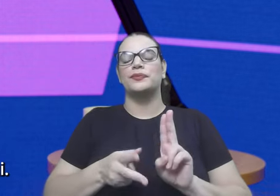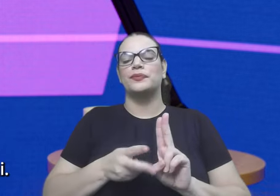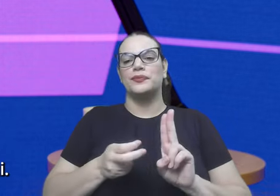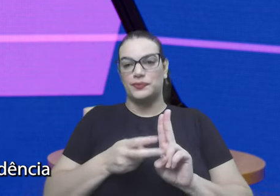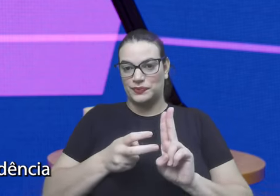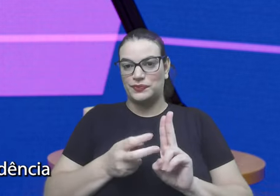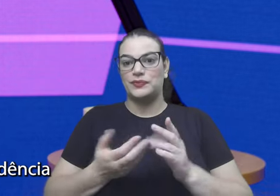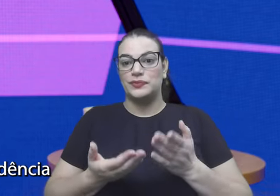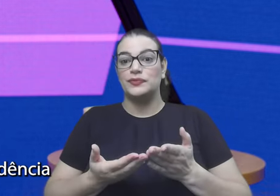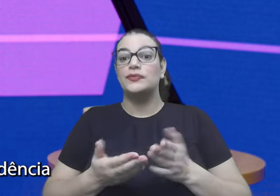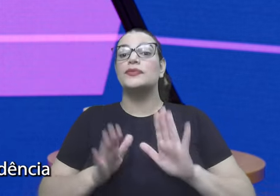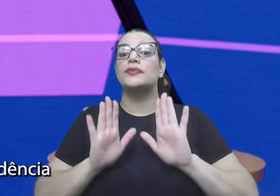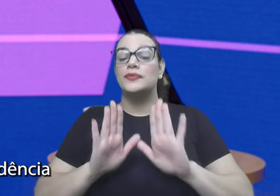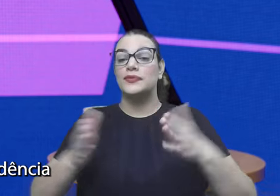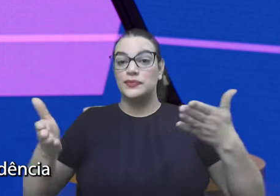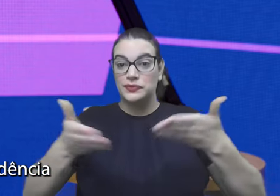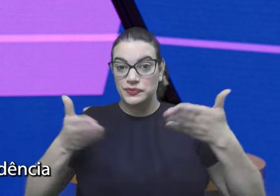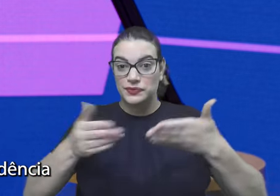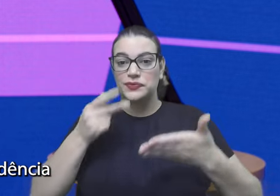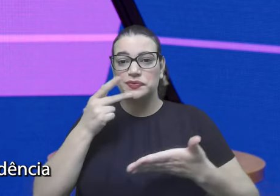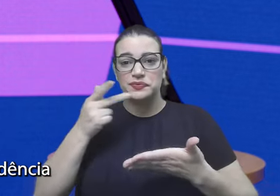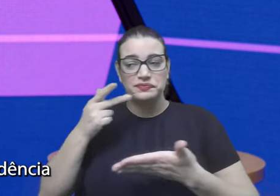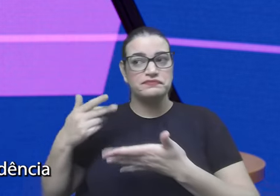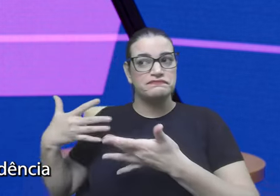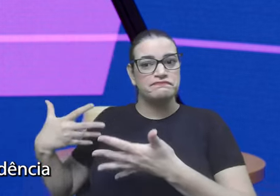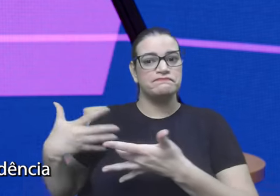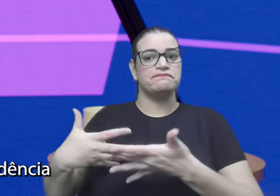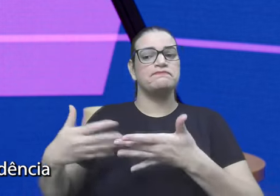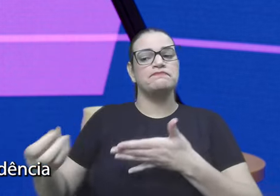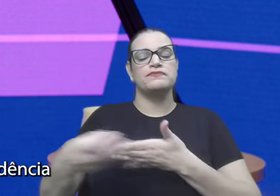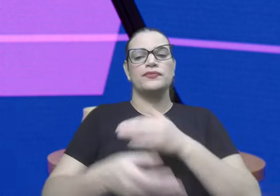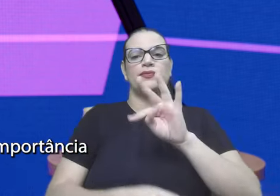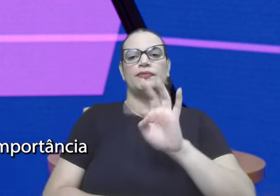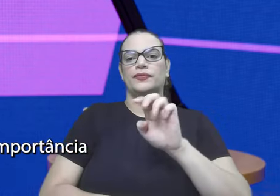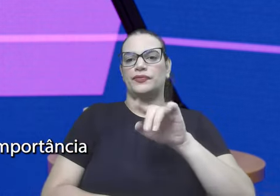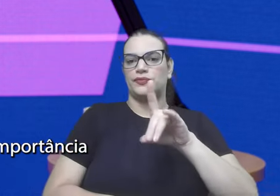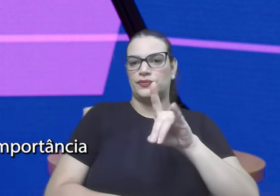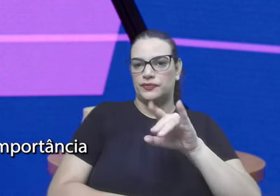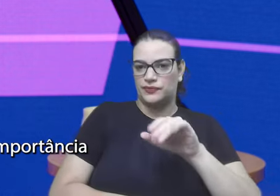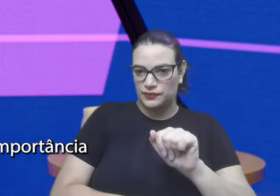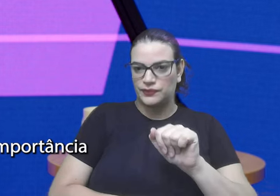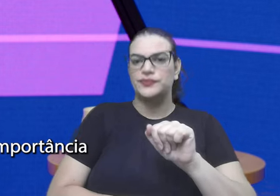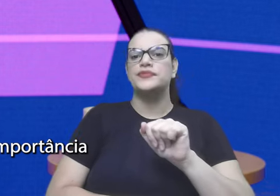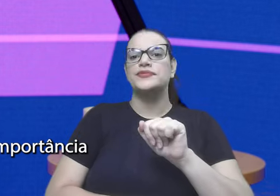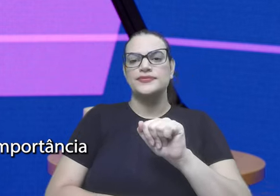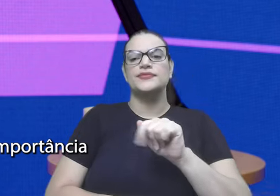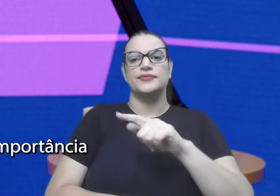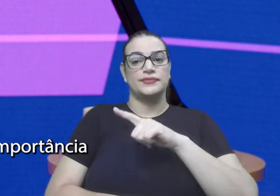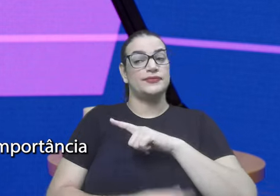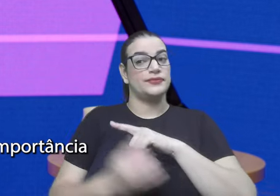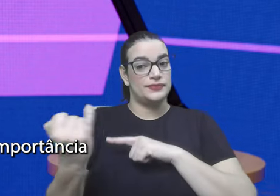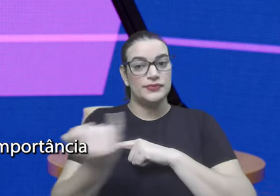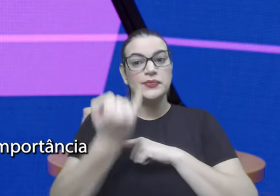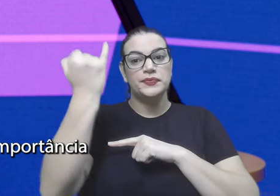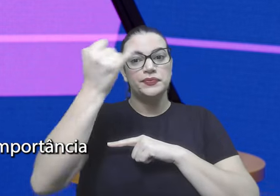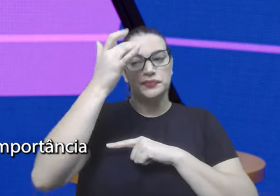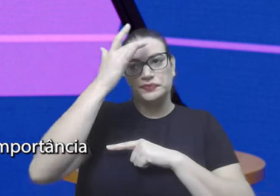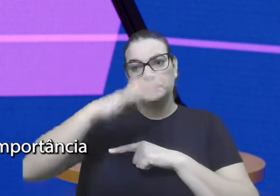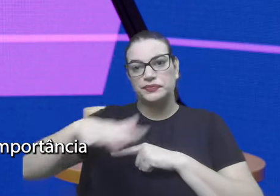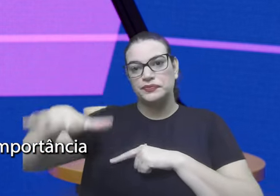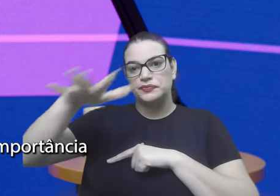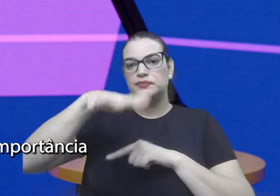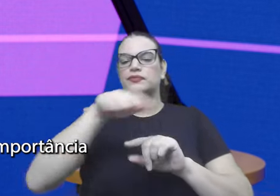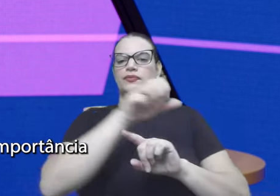aqui e hoje a gente vai falar sobre uma tendência que veem ganhando cada vez mais importância tanto